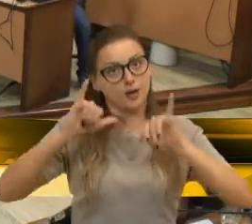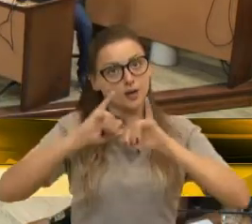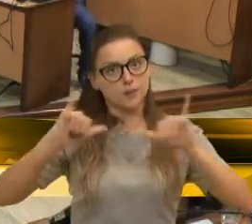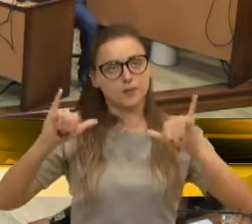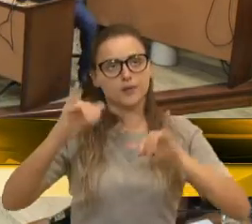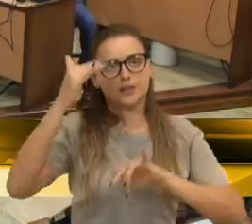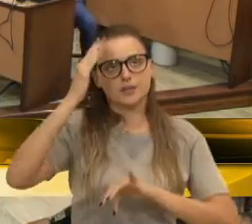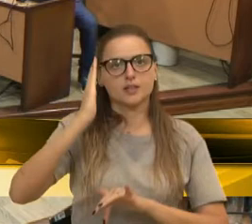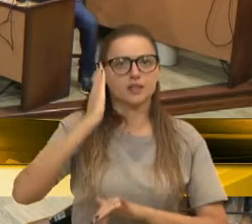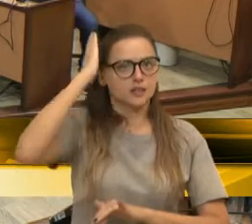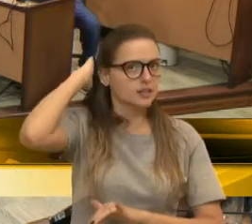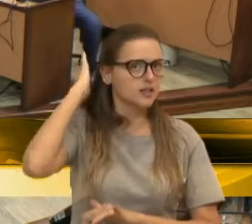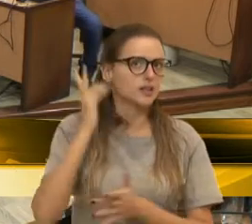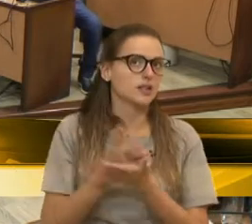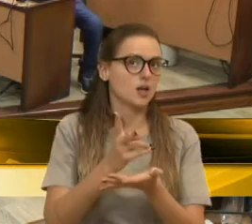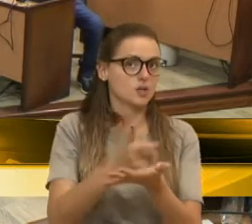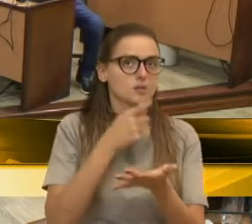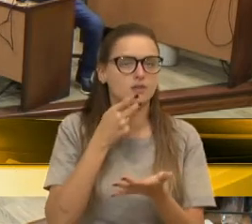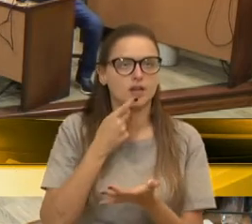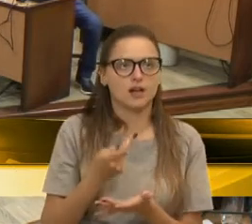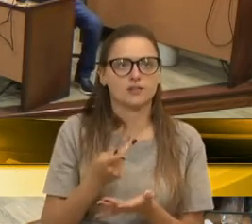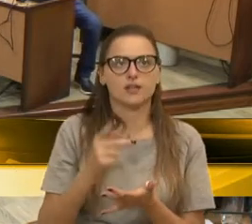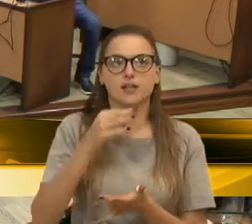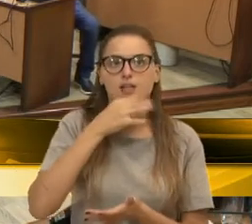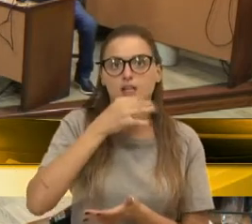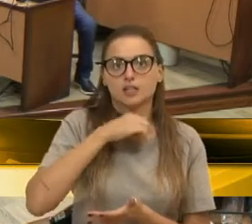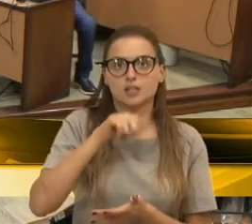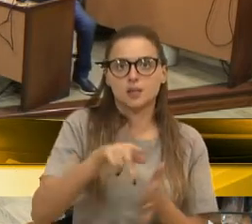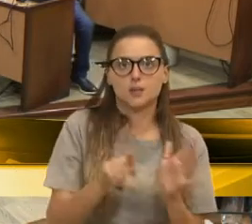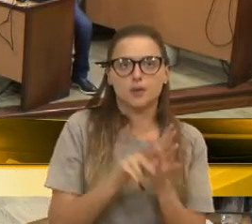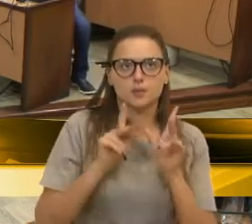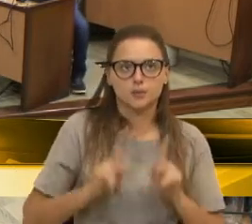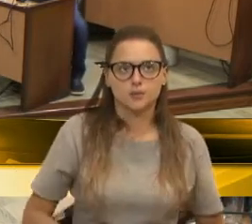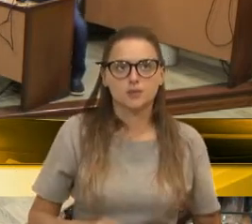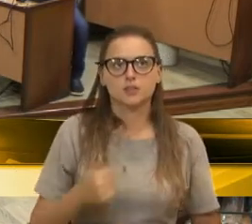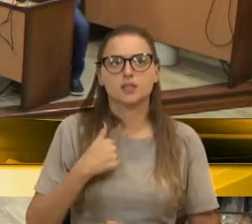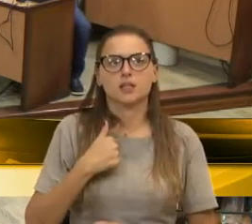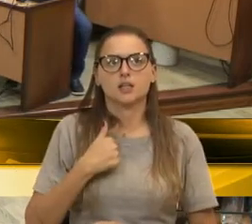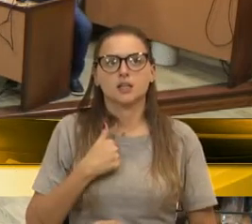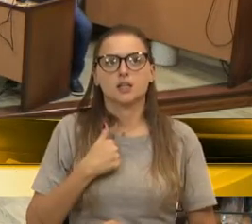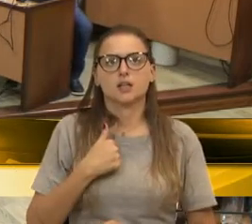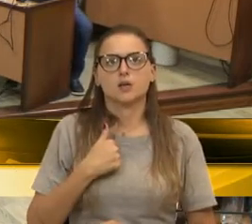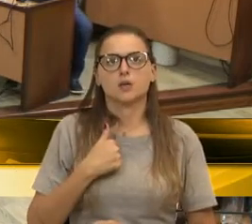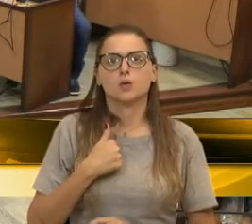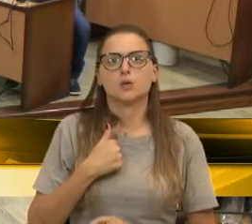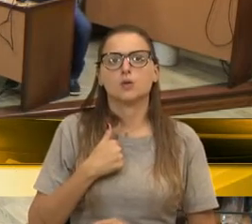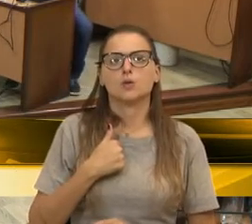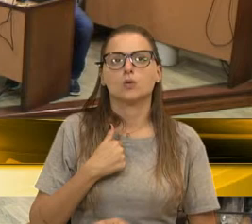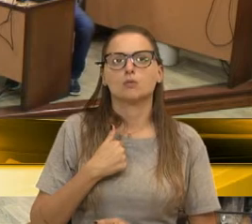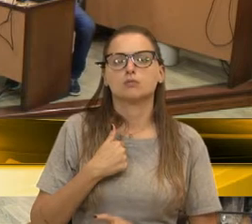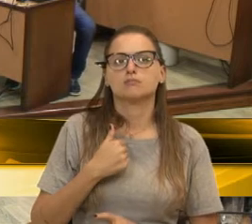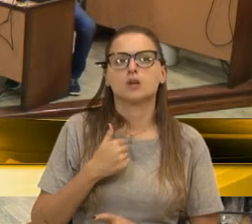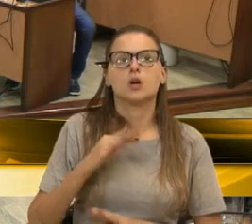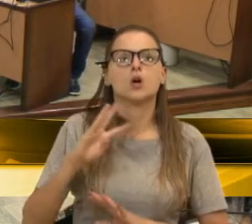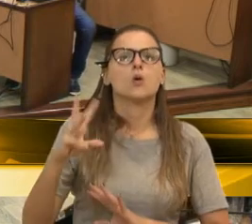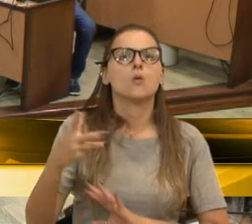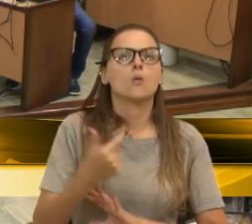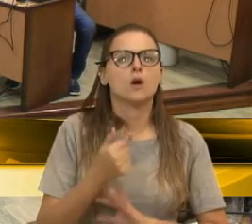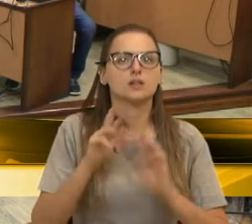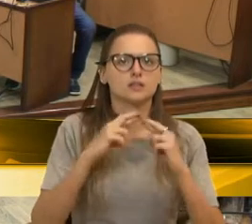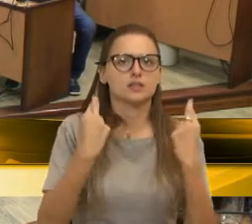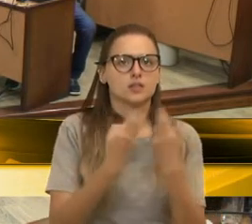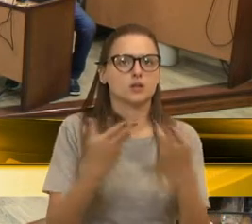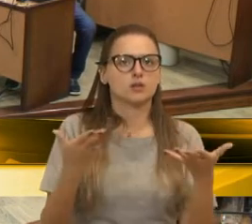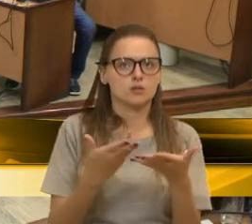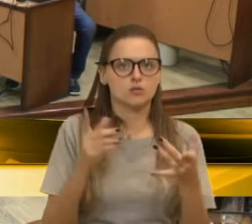das pessoas. E com relação à farmácia do IPAM, nós acompanhamos muito, principalmente no ano que fomos presidente da casa. E quantas reuniões fizemos, vereador Meneguzzi, no gabinete